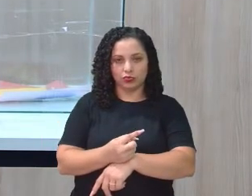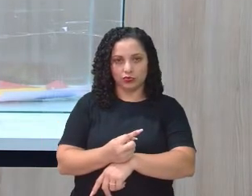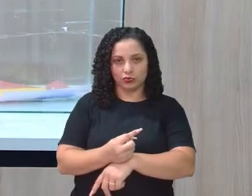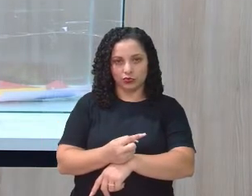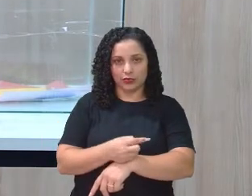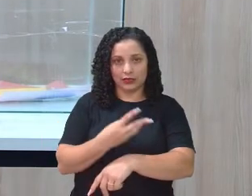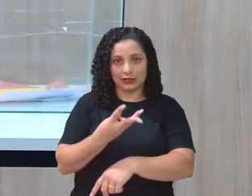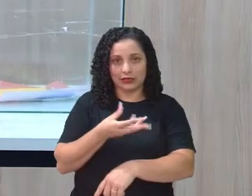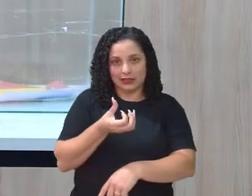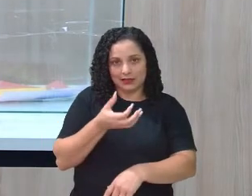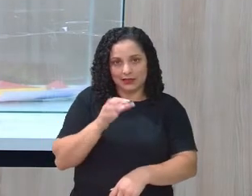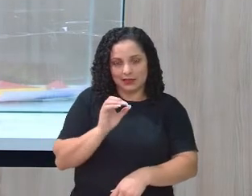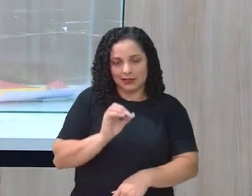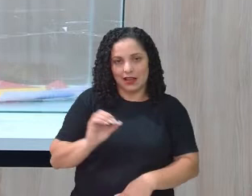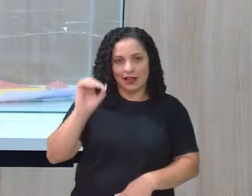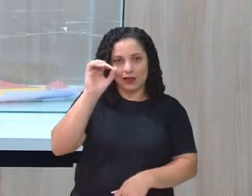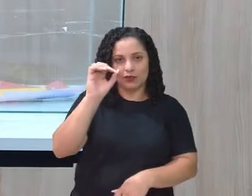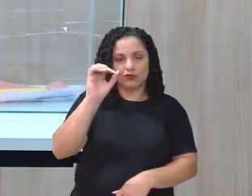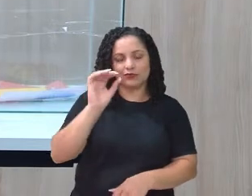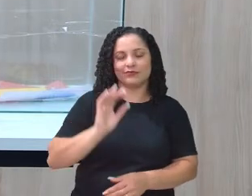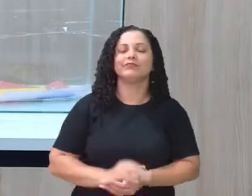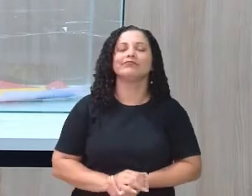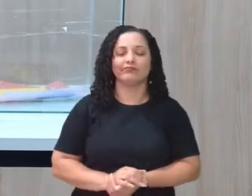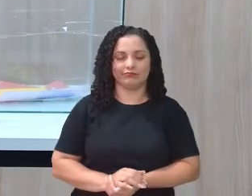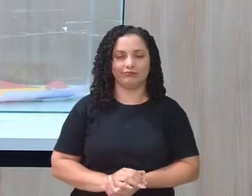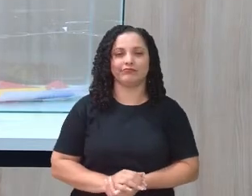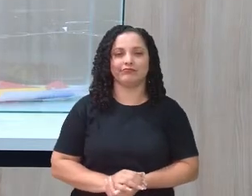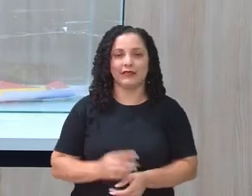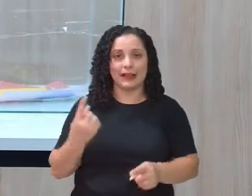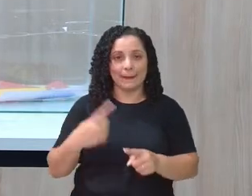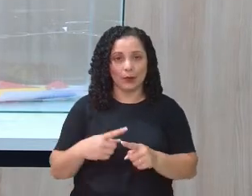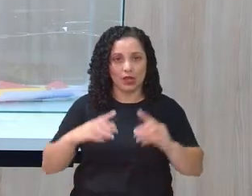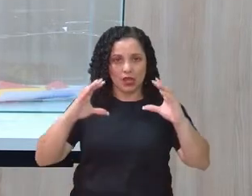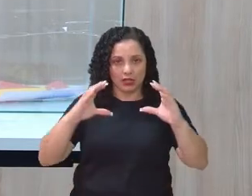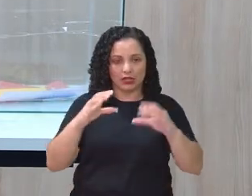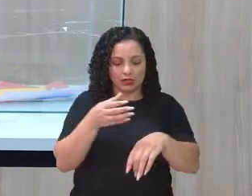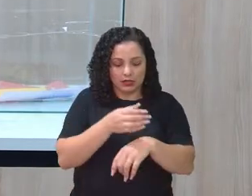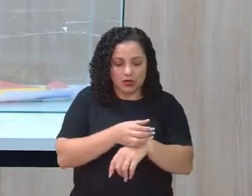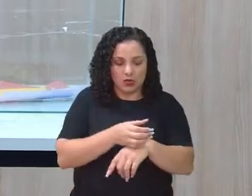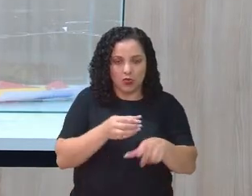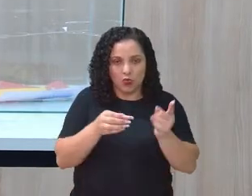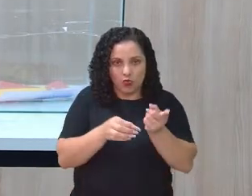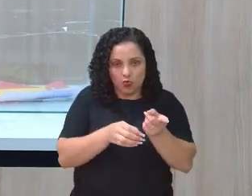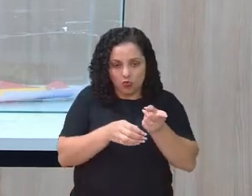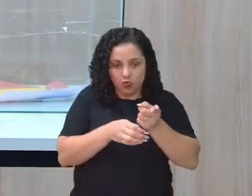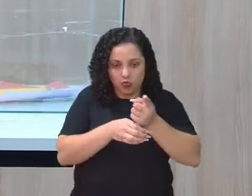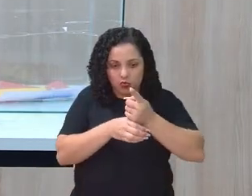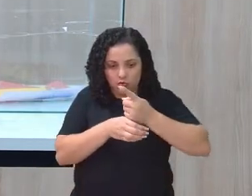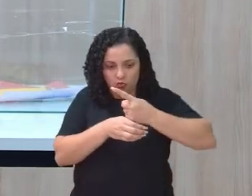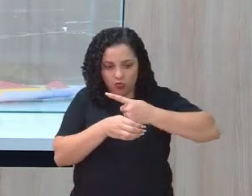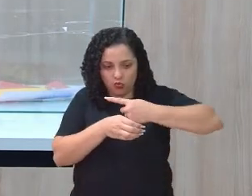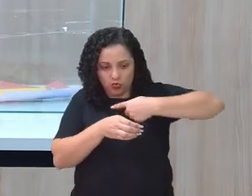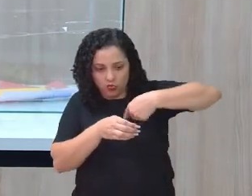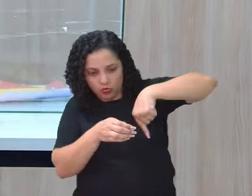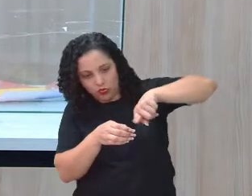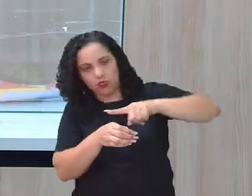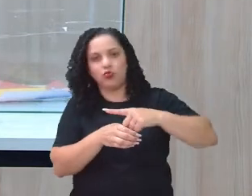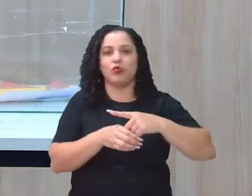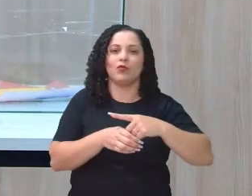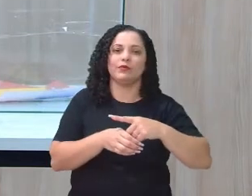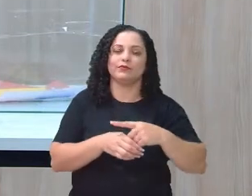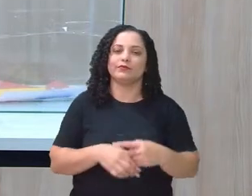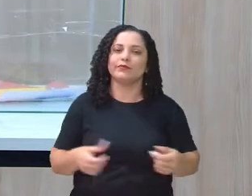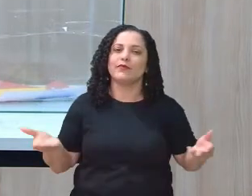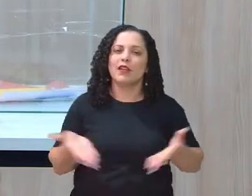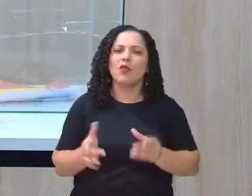360 graus, ele dá uma volta completa, certo? Então, o que é que eu vou fazer aqui com essa circunferência? Eu vou dobrar essa circunferência